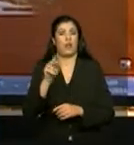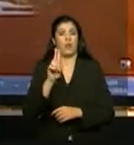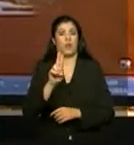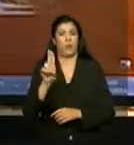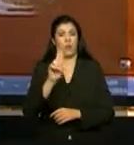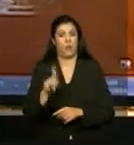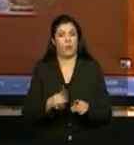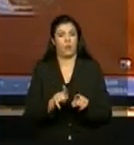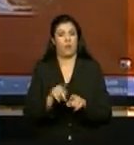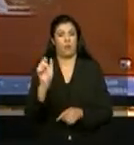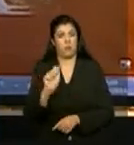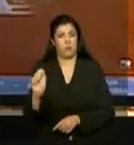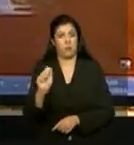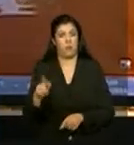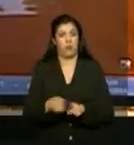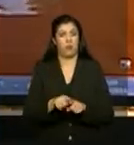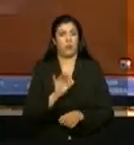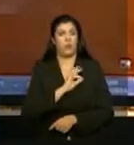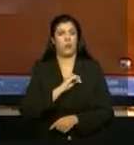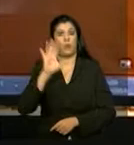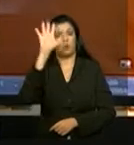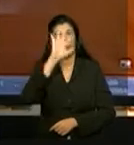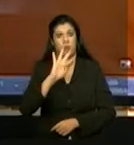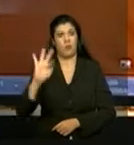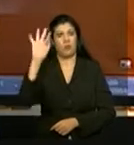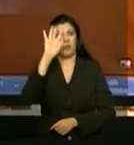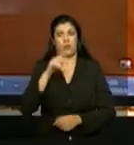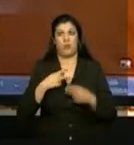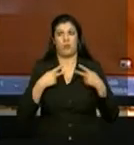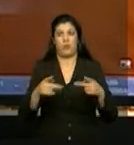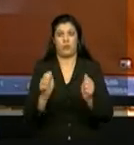junto com a polícia federal nesse processo